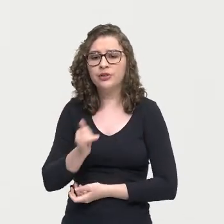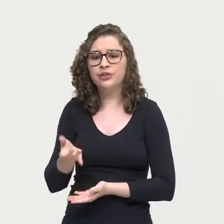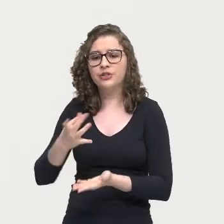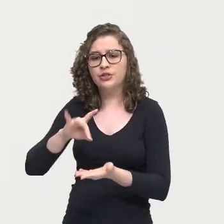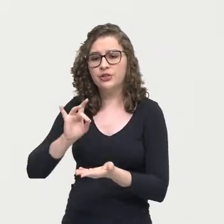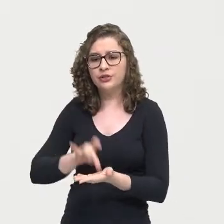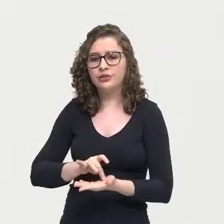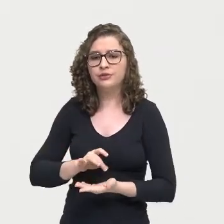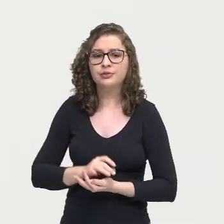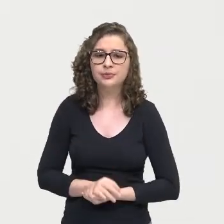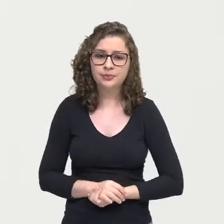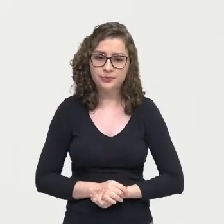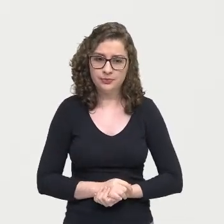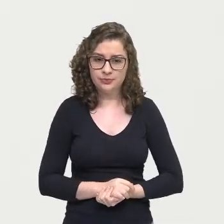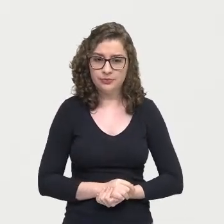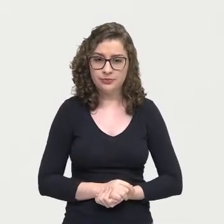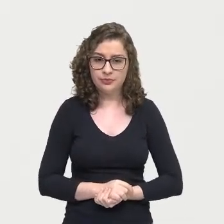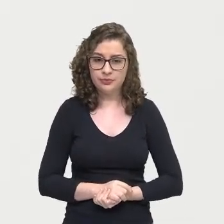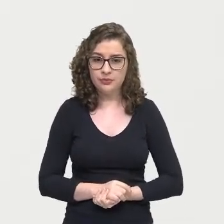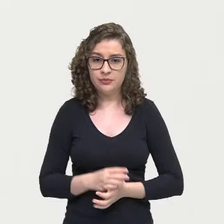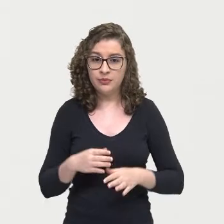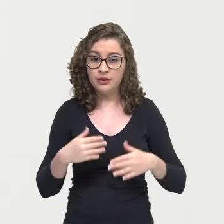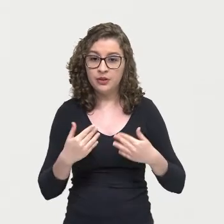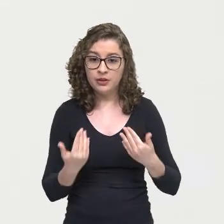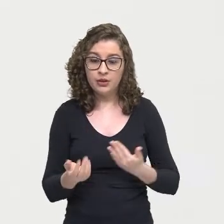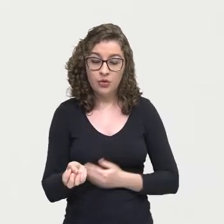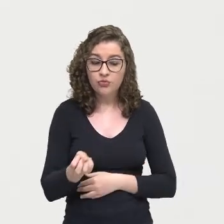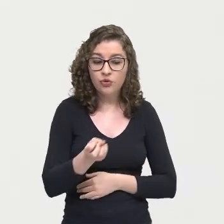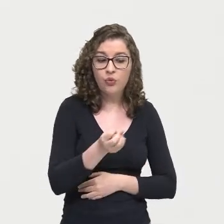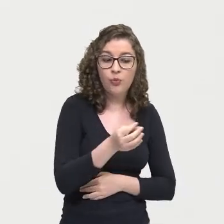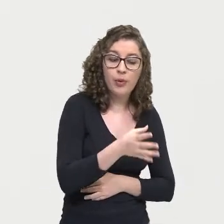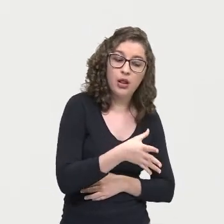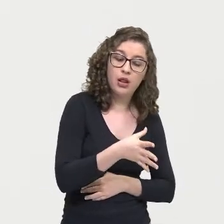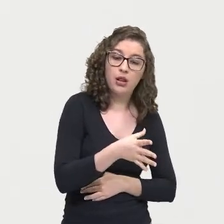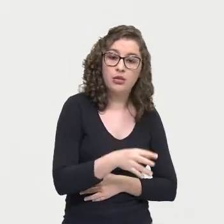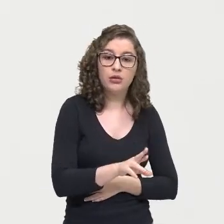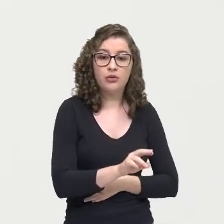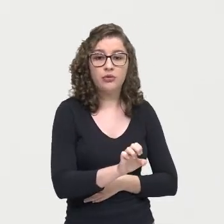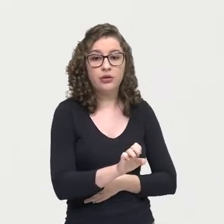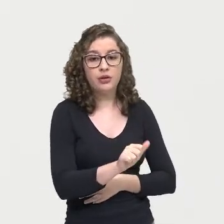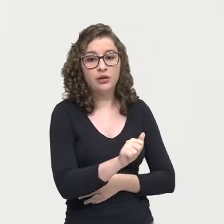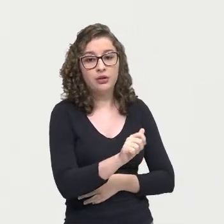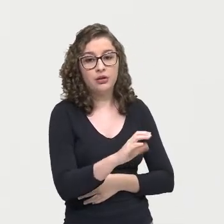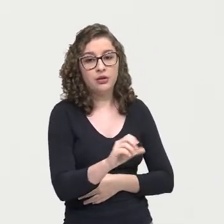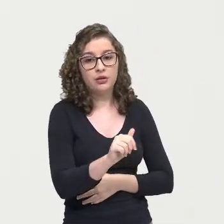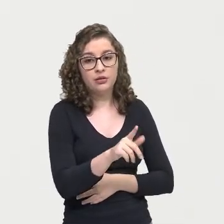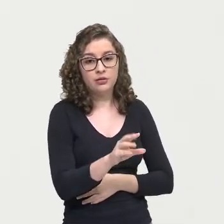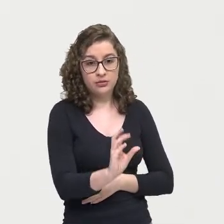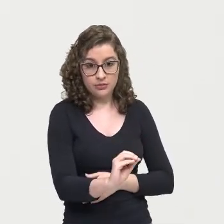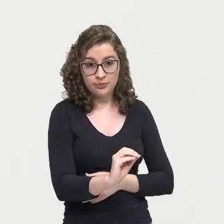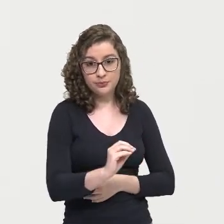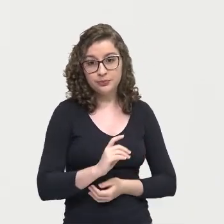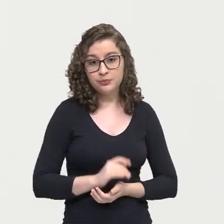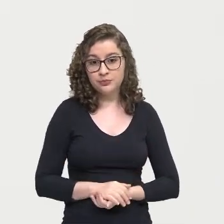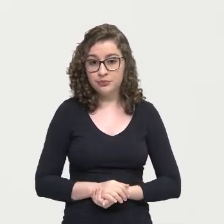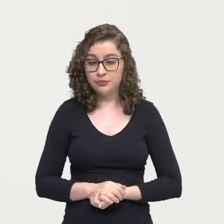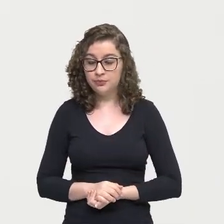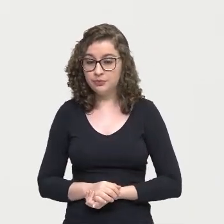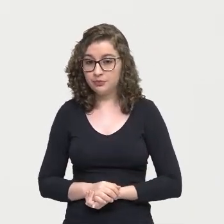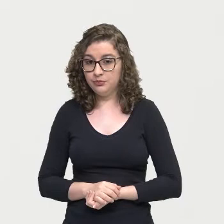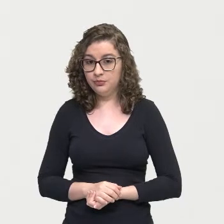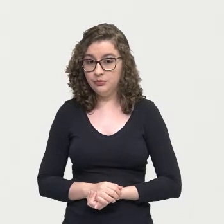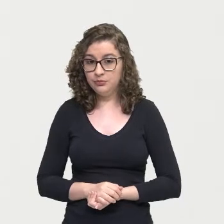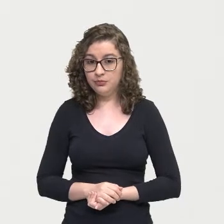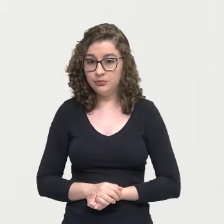bom? E aí, ela vai criar um novo caminho para que a reação aconteça. E eu